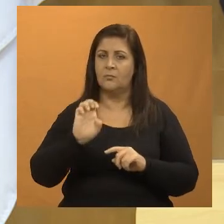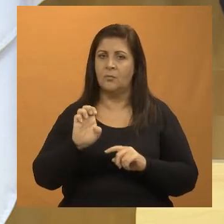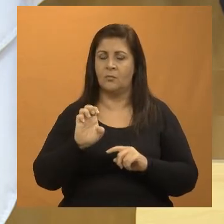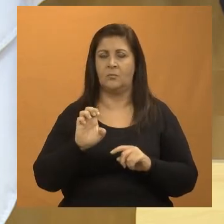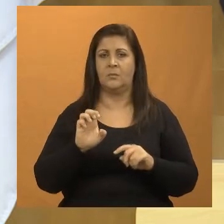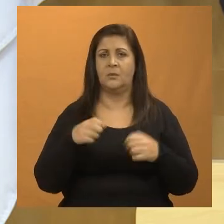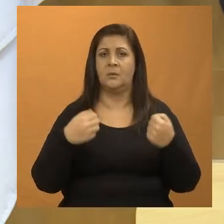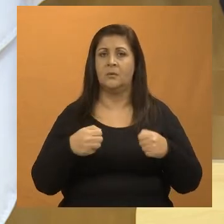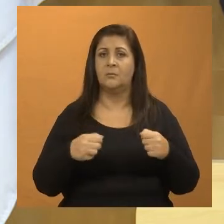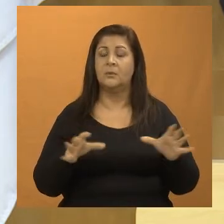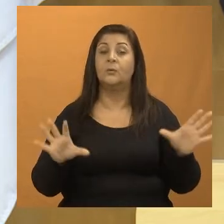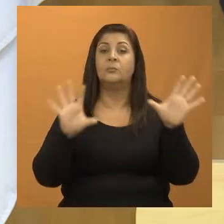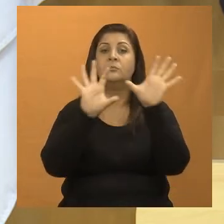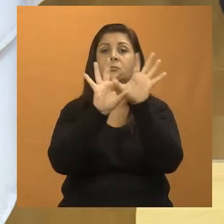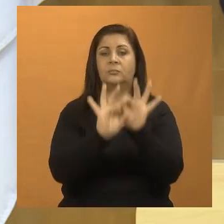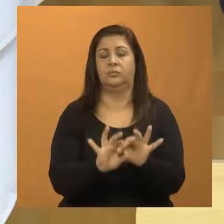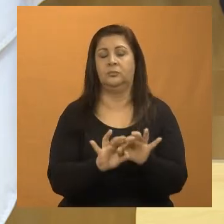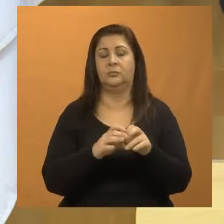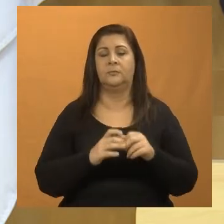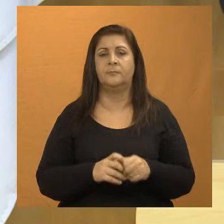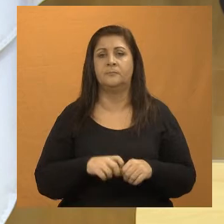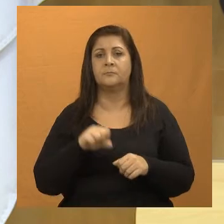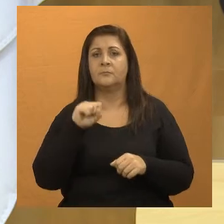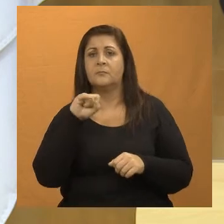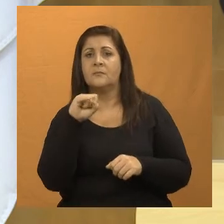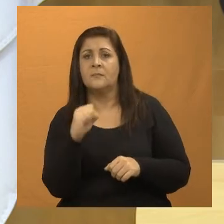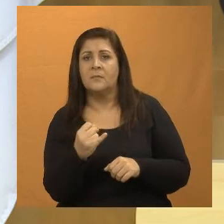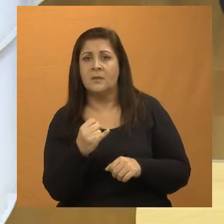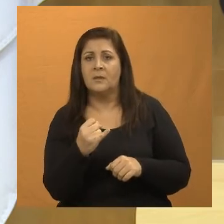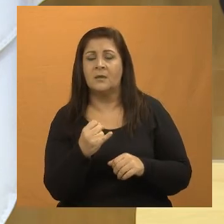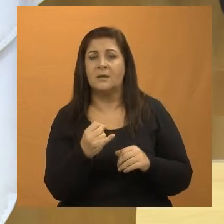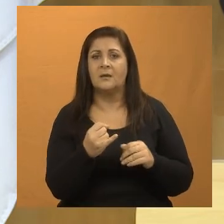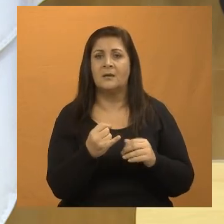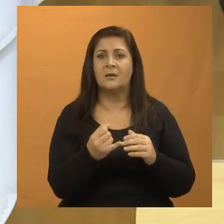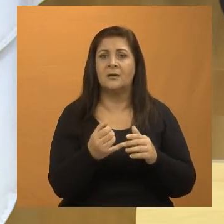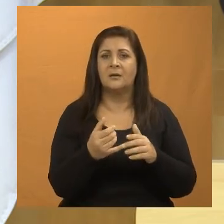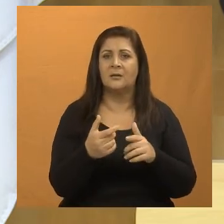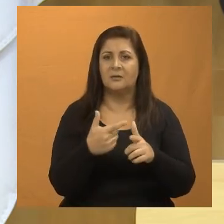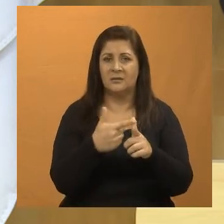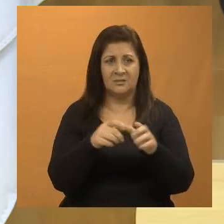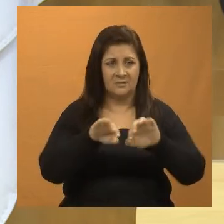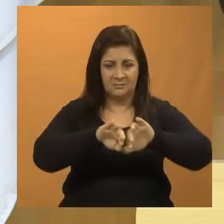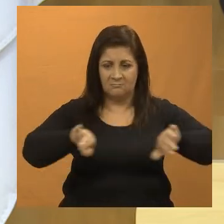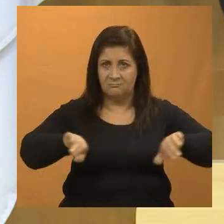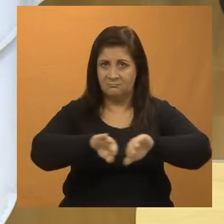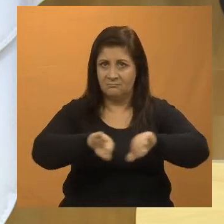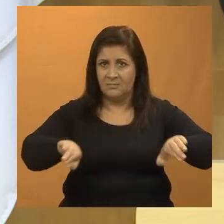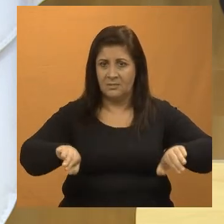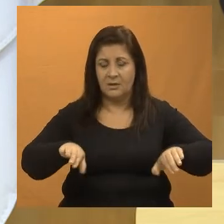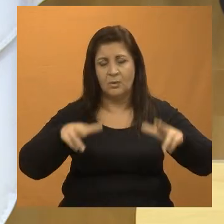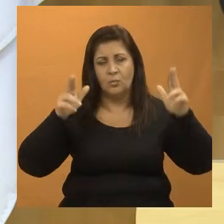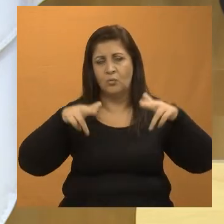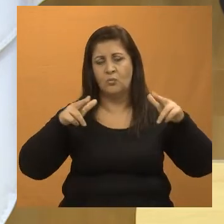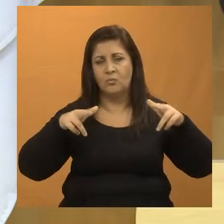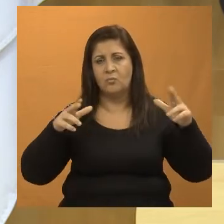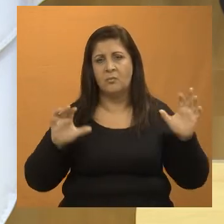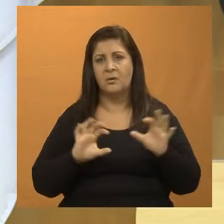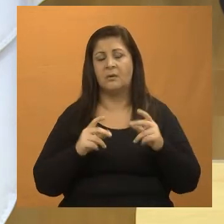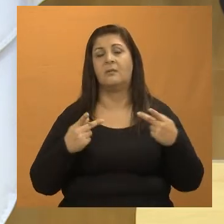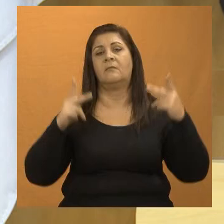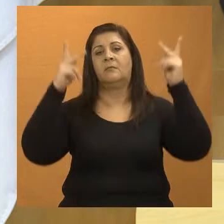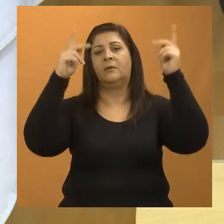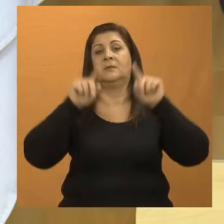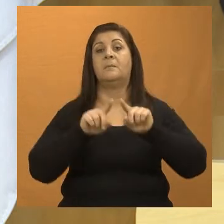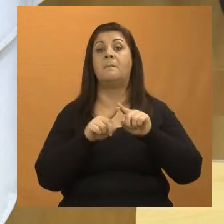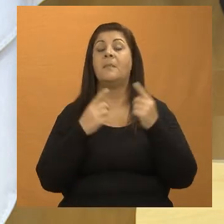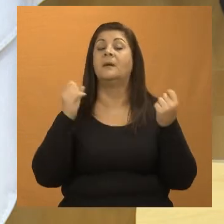da união de forças. Se nos dividirmos, não teremos chance de vencer. Mas se juntarmos em favor, não só